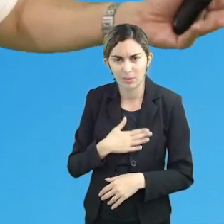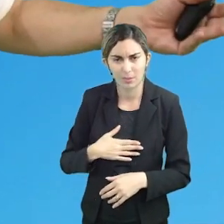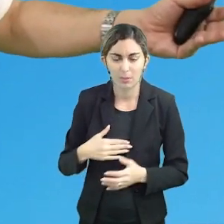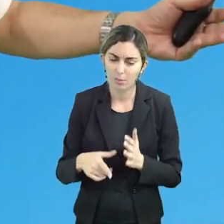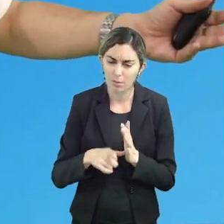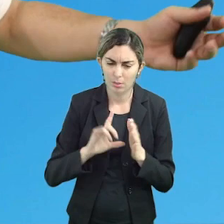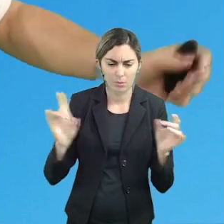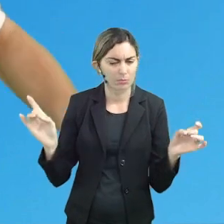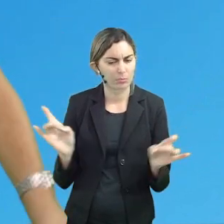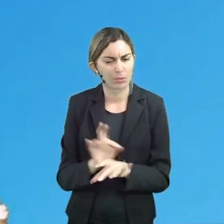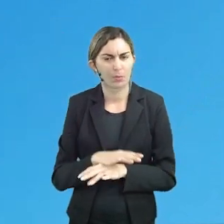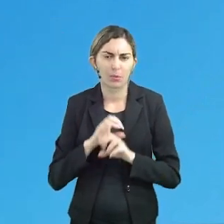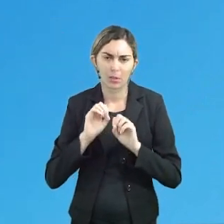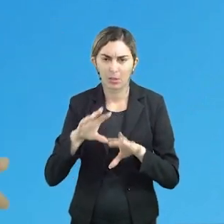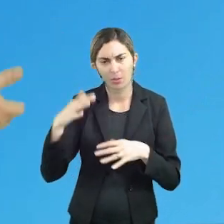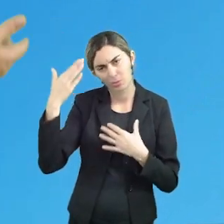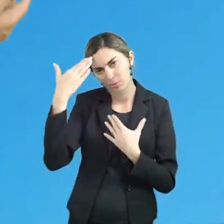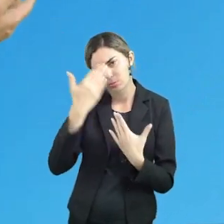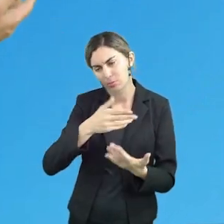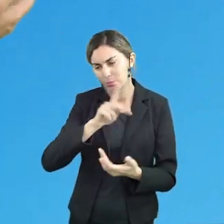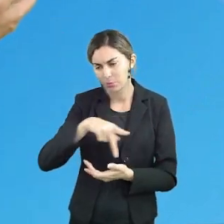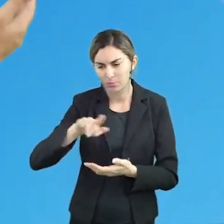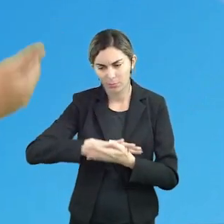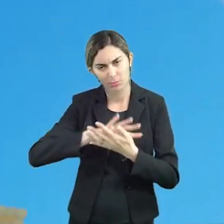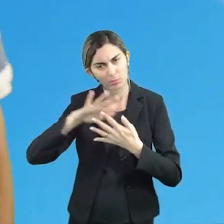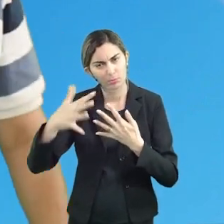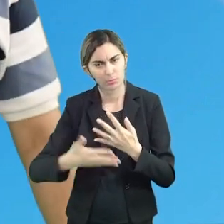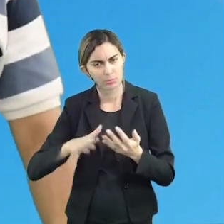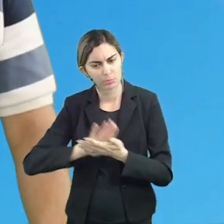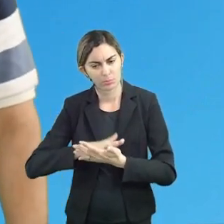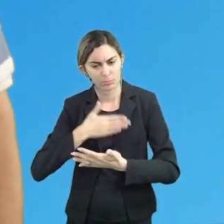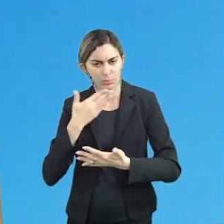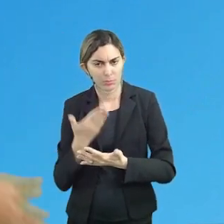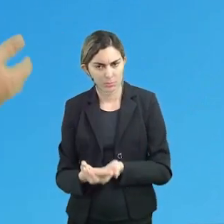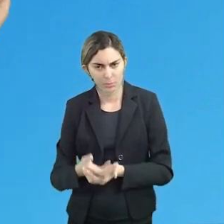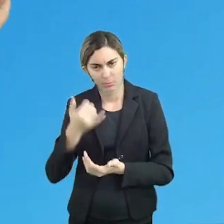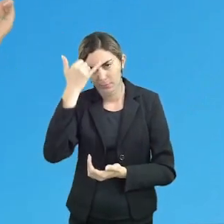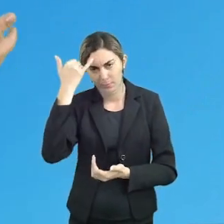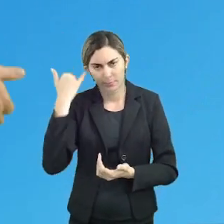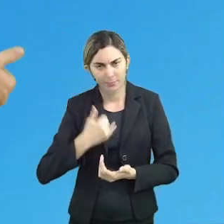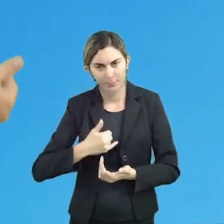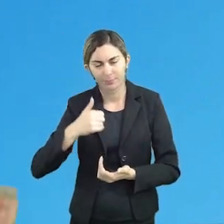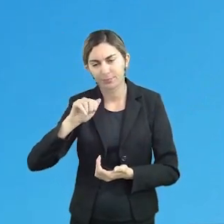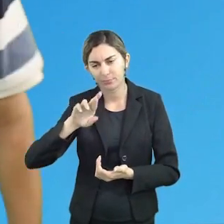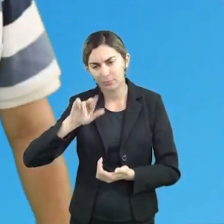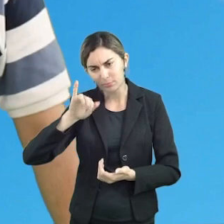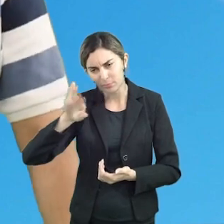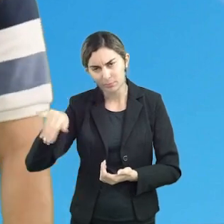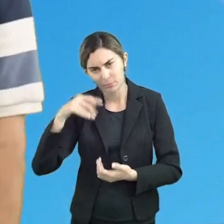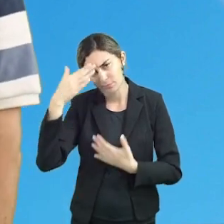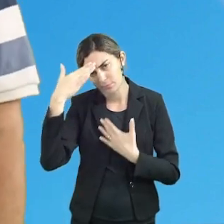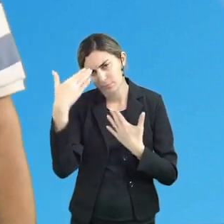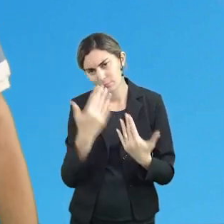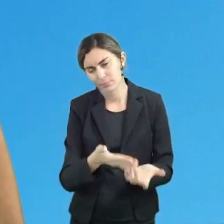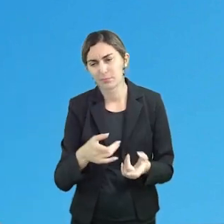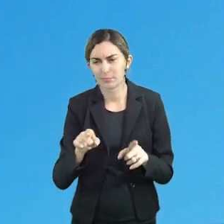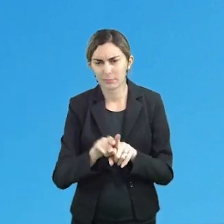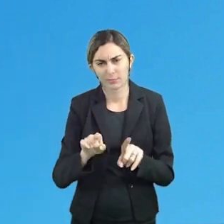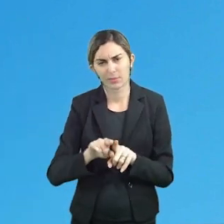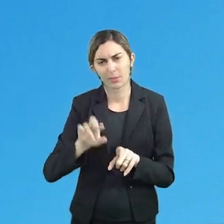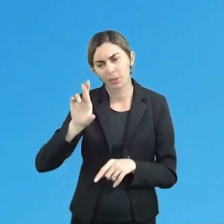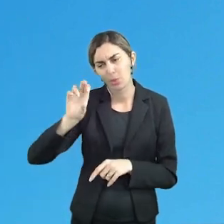Antes de terminar a nossa aula, agradeço a nossa professora intérprete de Libras, professora Isabela Araújo, muito obrigada. E